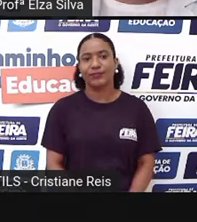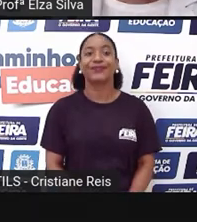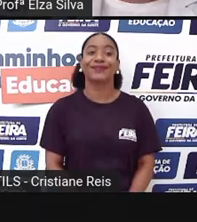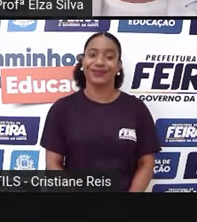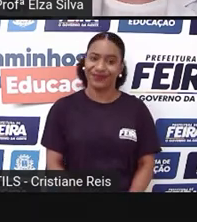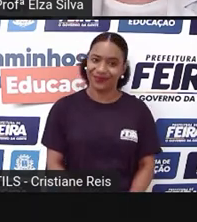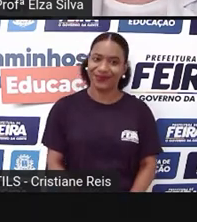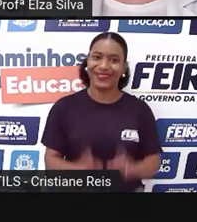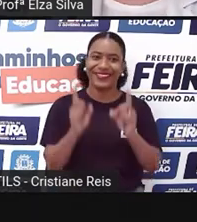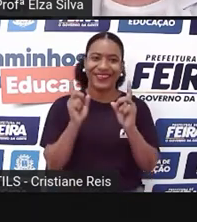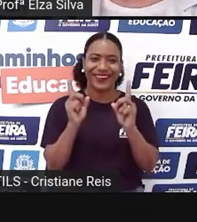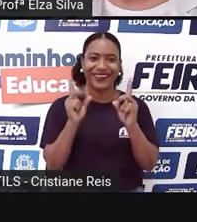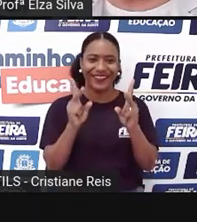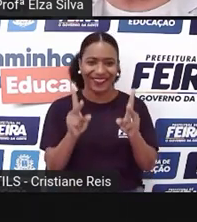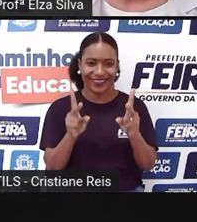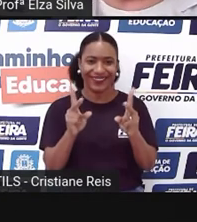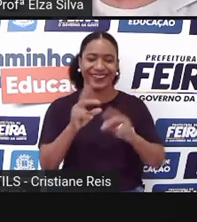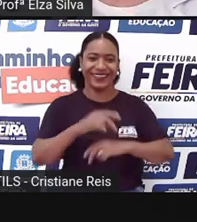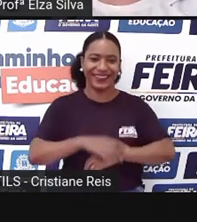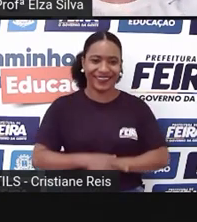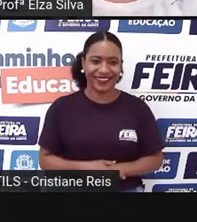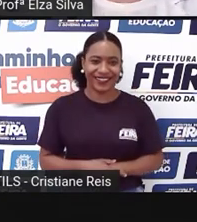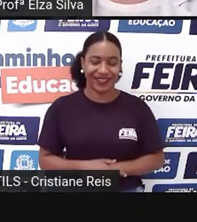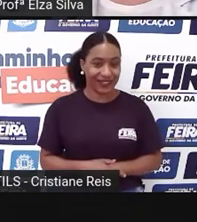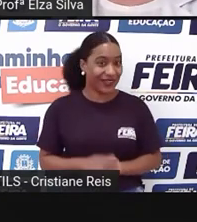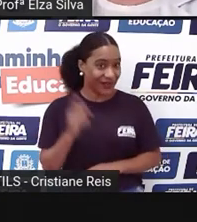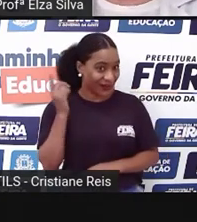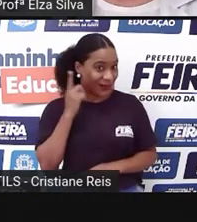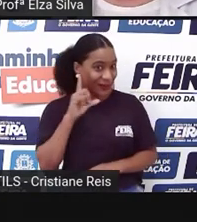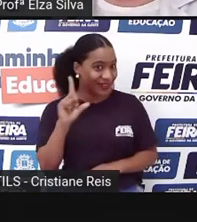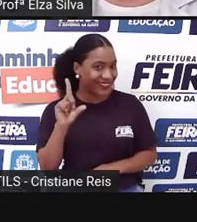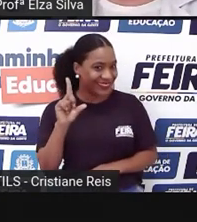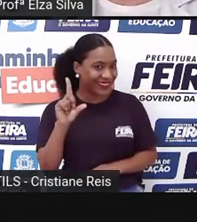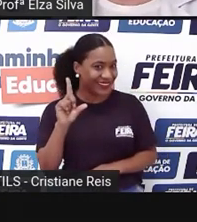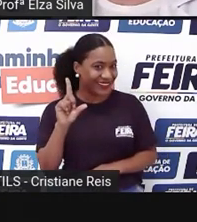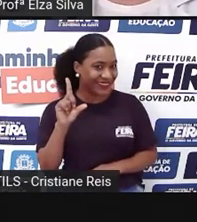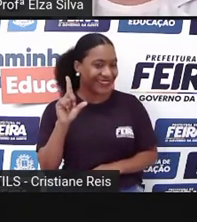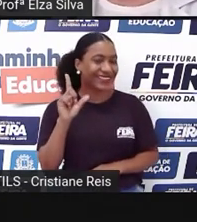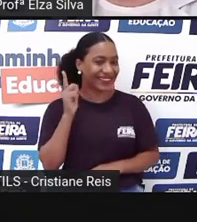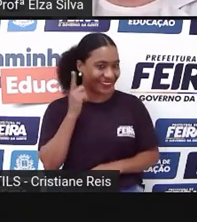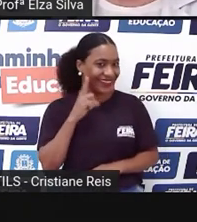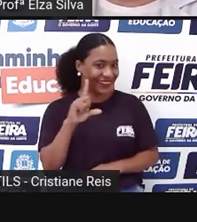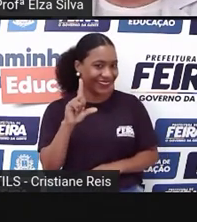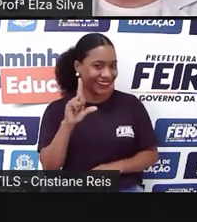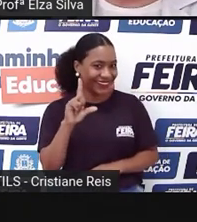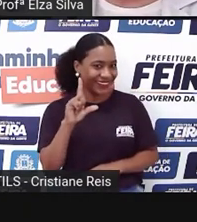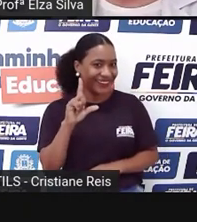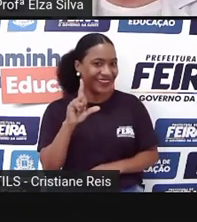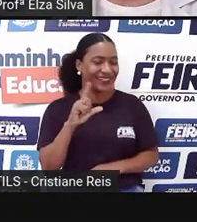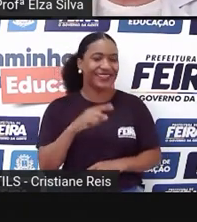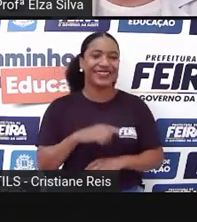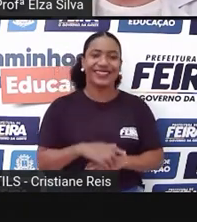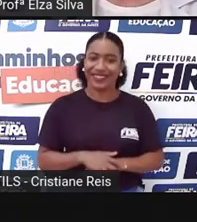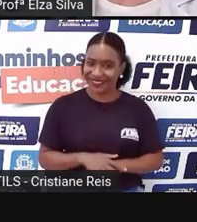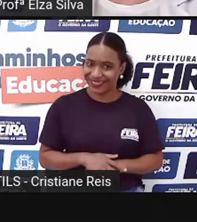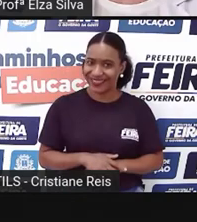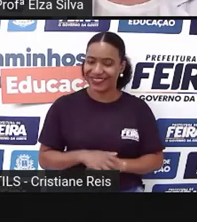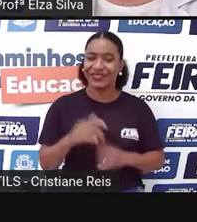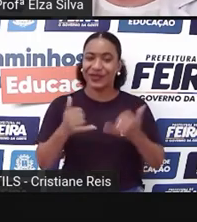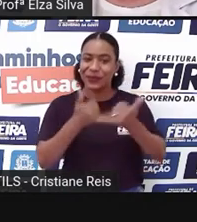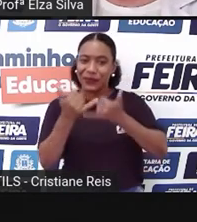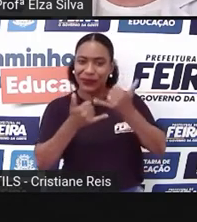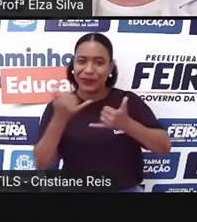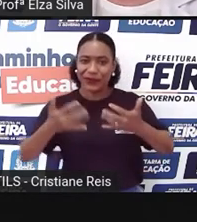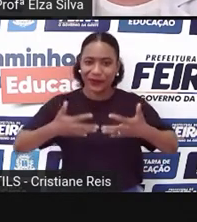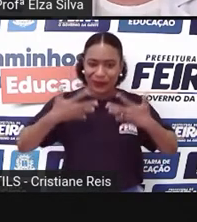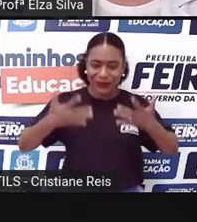Ok, students. E então, conseguiram selecionar algumas atividades relacionadas aos hobbies que vocês gostam de